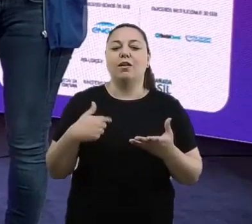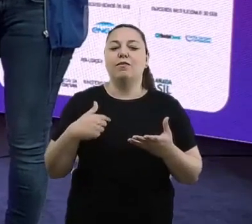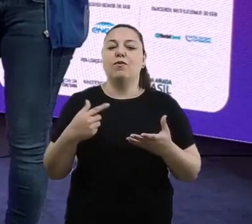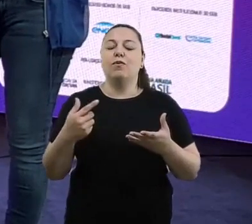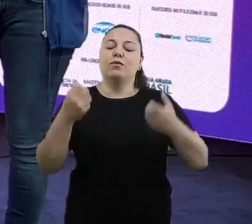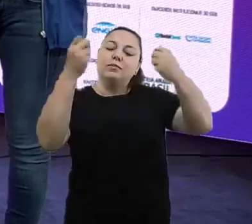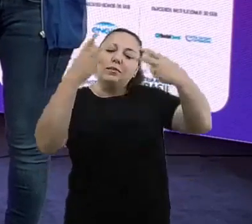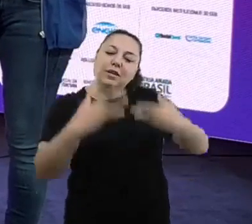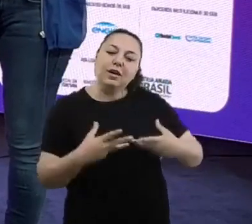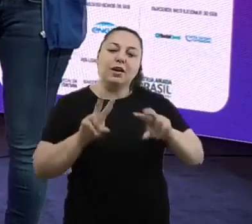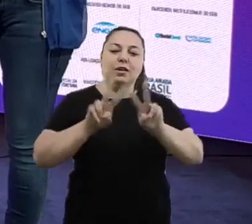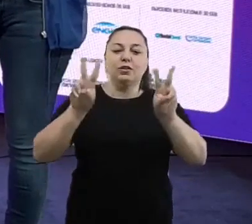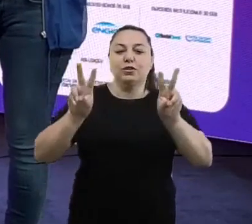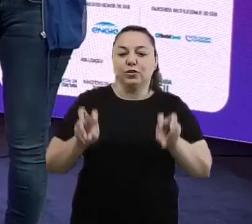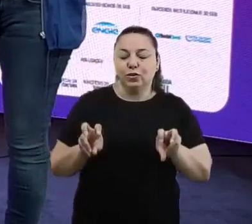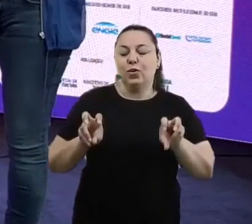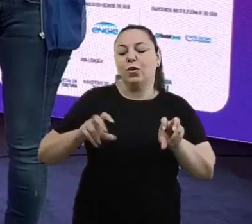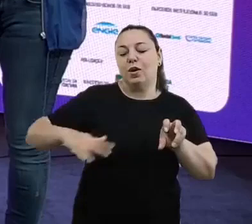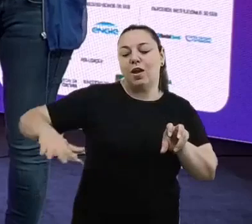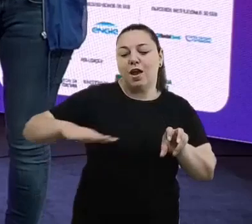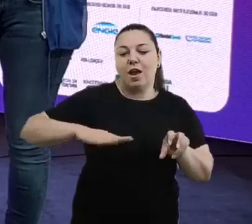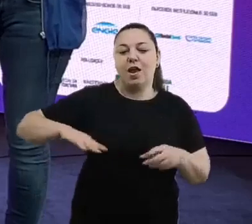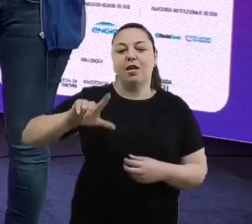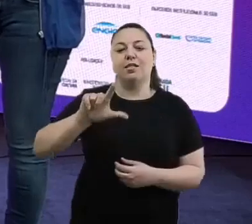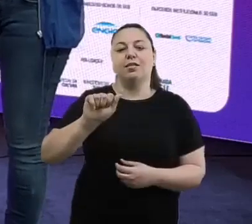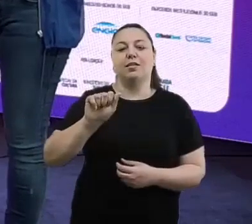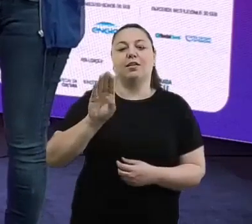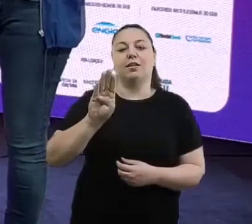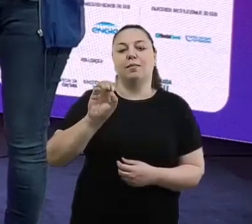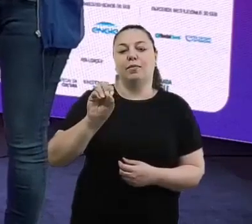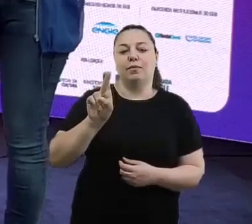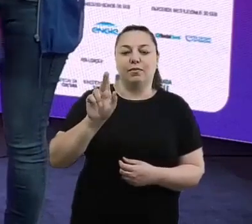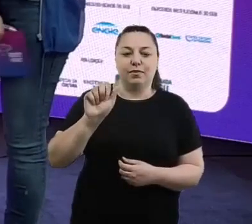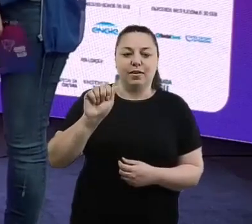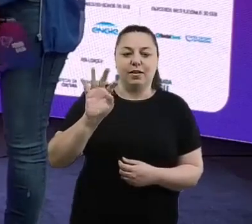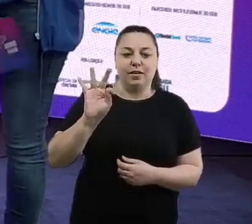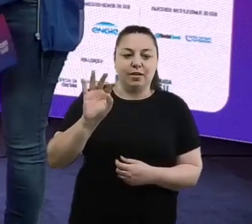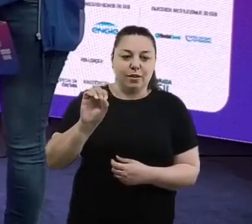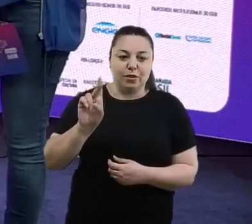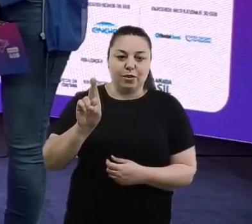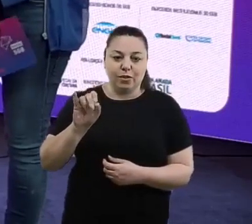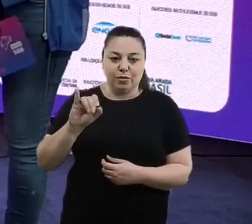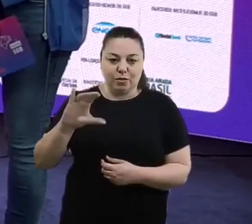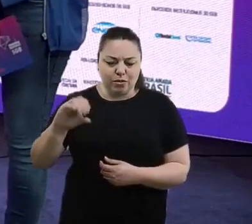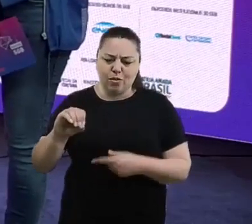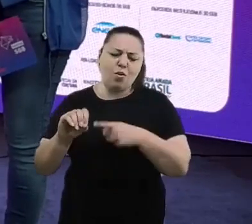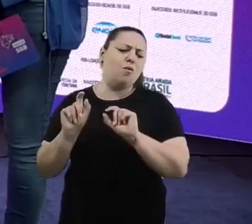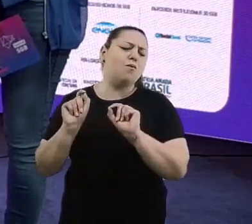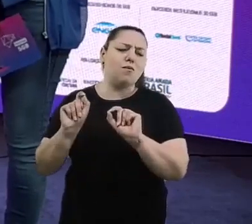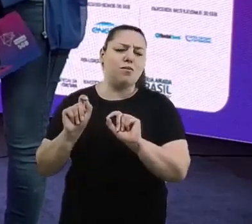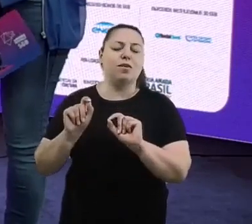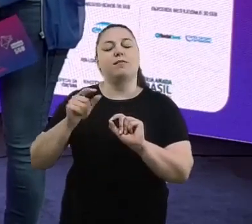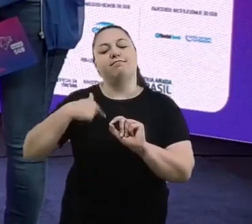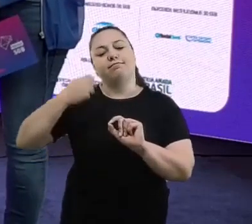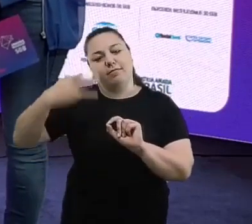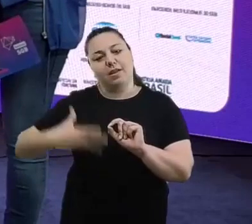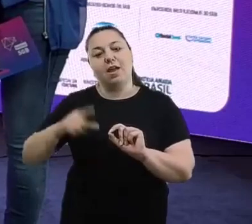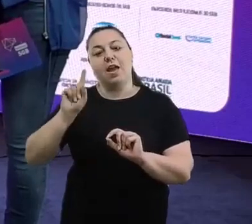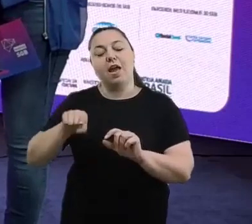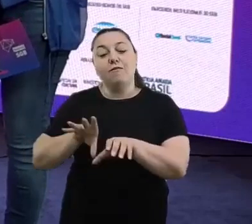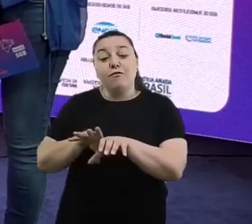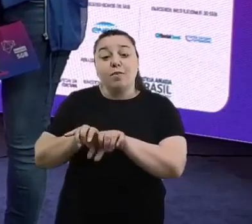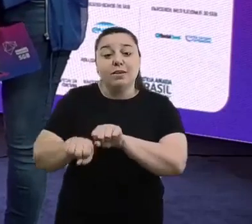laboratório, que às vezes não conhece sobre o laboratório, não sabe o que é. Como eu havia dito, é uma formação de 2 meses, cujo objetivo é